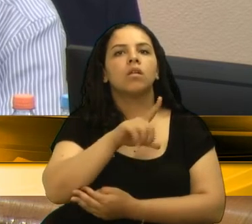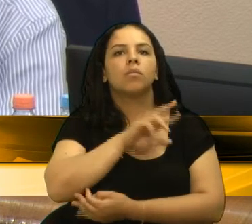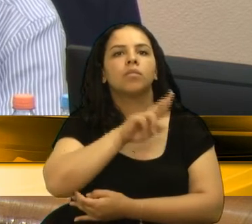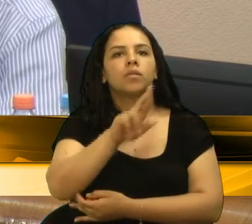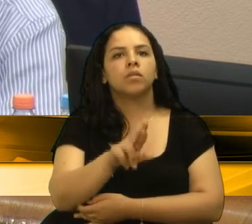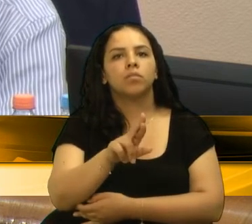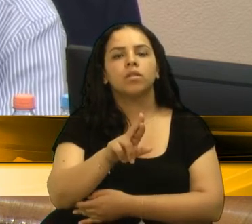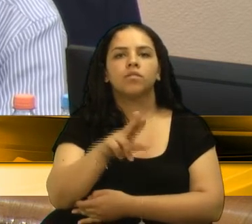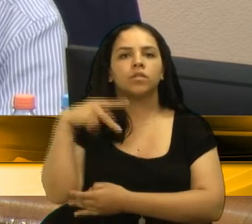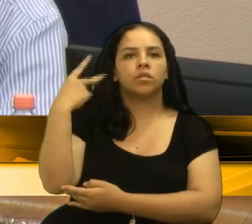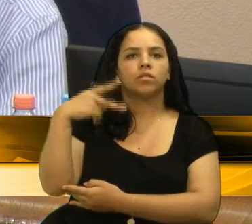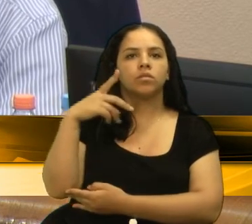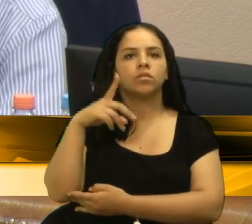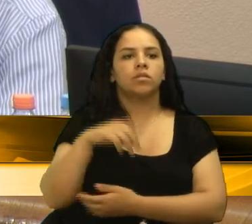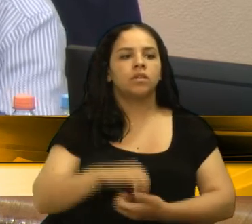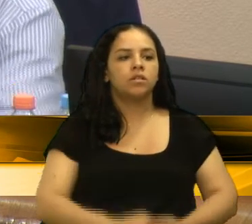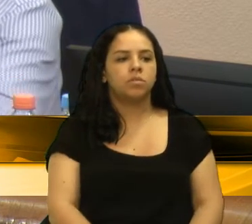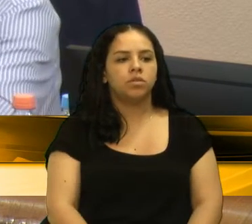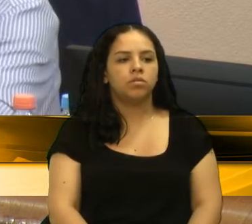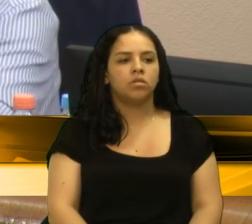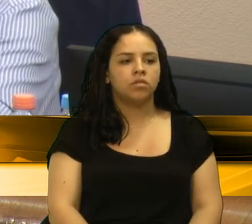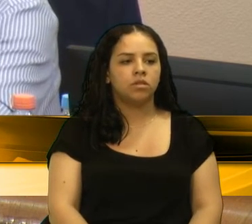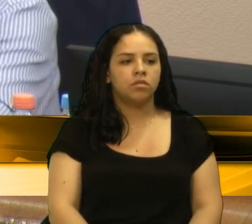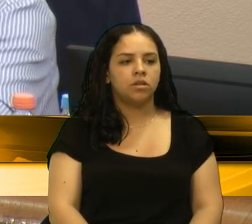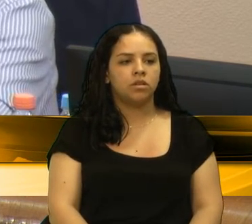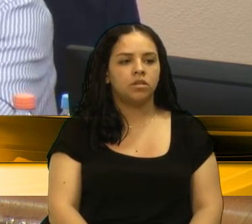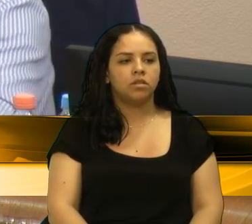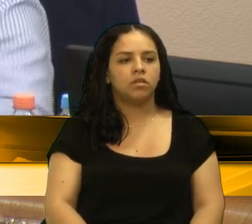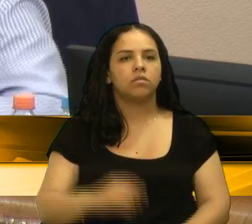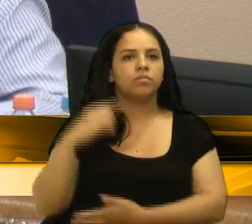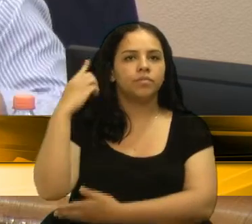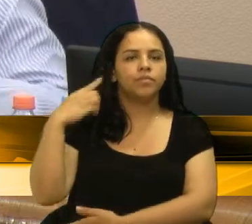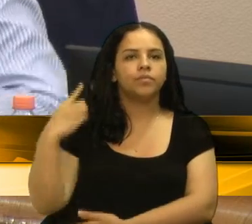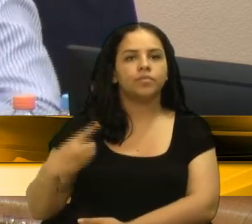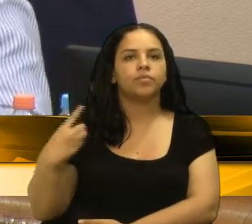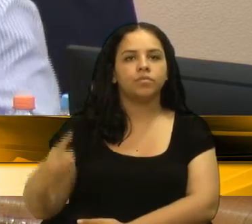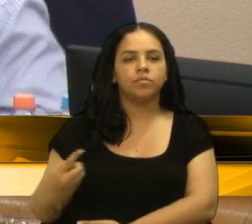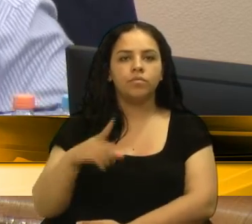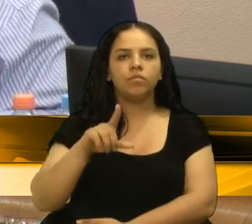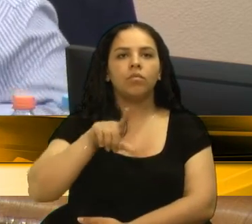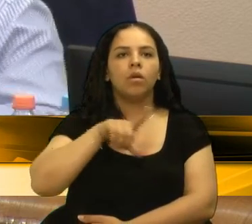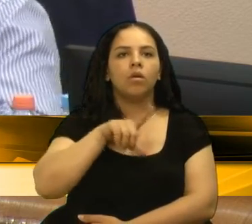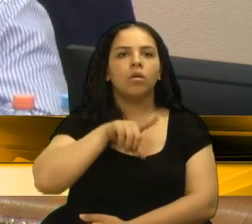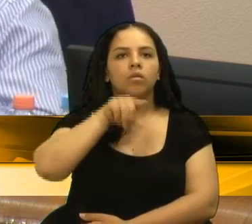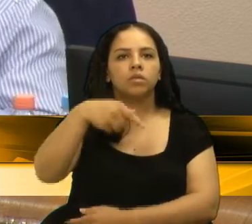Denise Pessoa. Doutora Cássia, tem informação de quais outras entidades participaram?